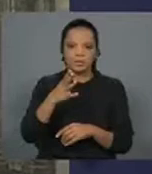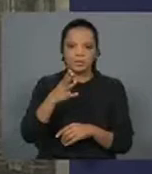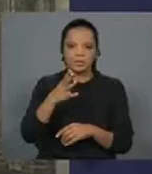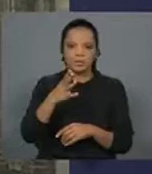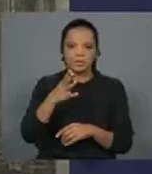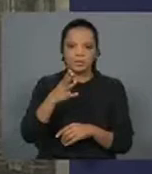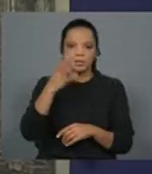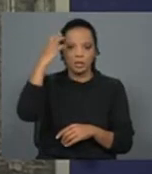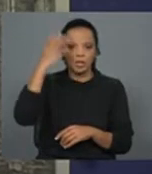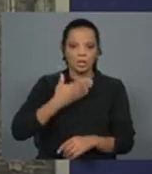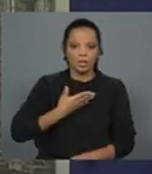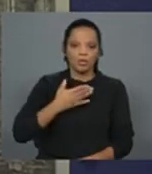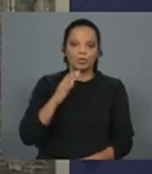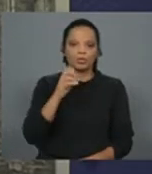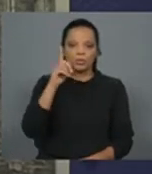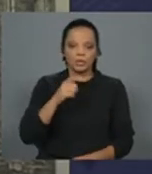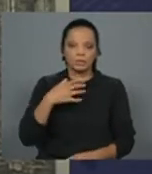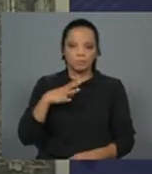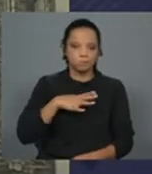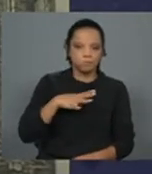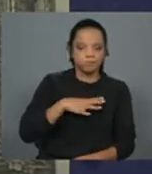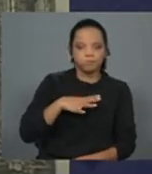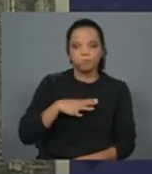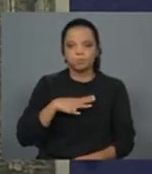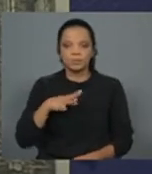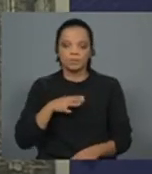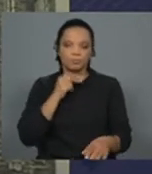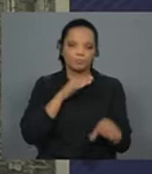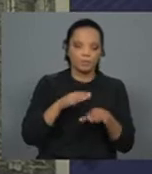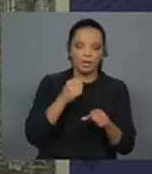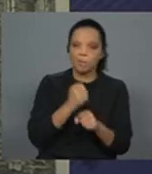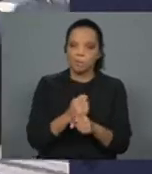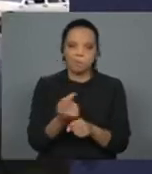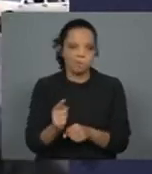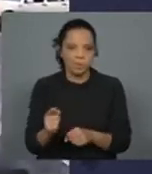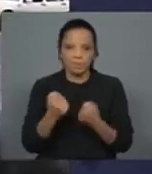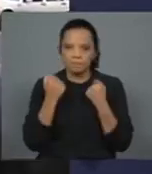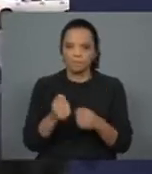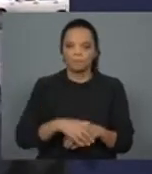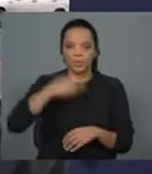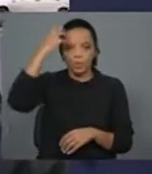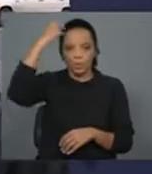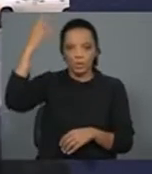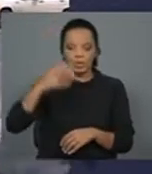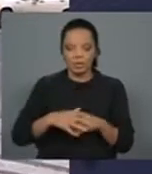José, apavorado com o terremoto e incapaz de agir. O rei, nos dias imediatamente a seguir